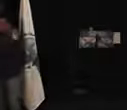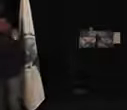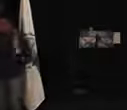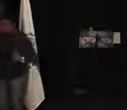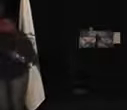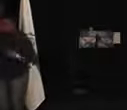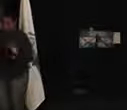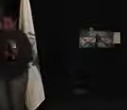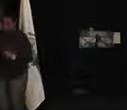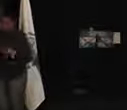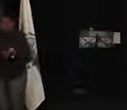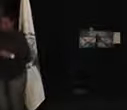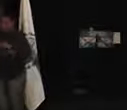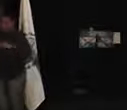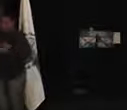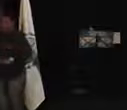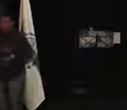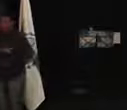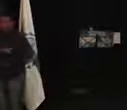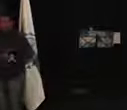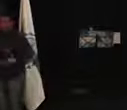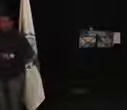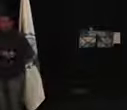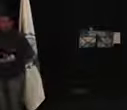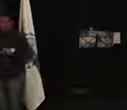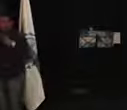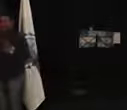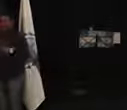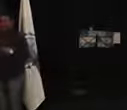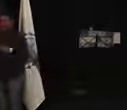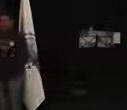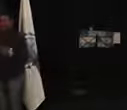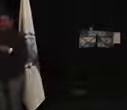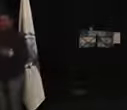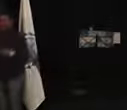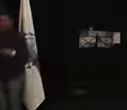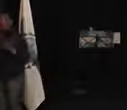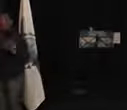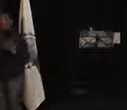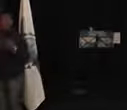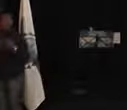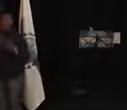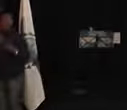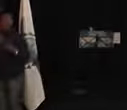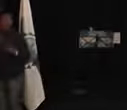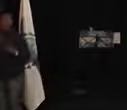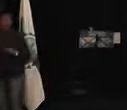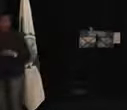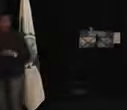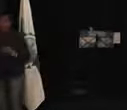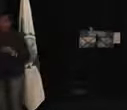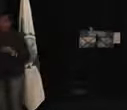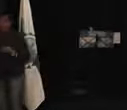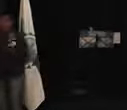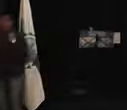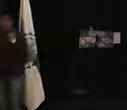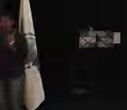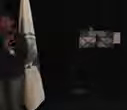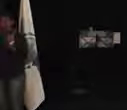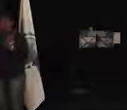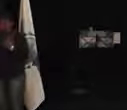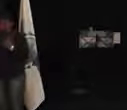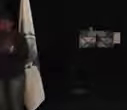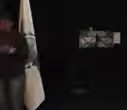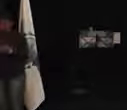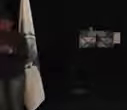comportamento, que nós aos poucos vamos falar, tá? Para que vocês não cheguem recebendo muitas informações o tempo todo.